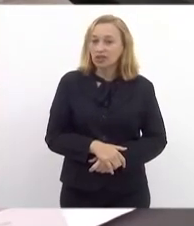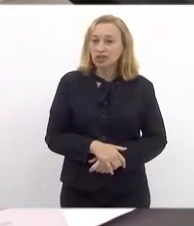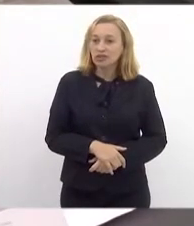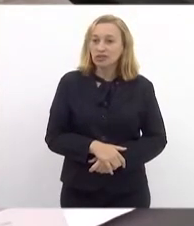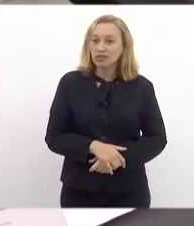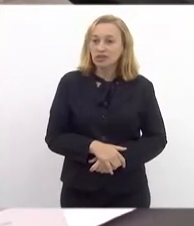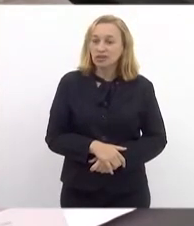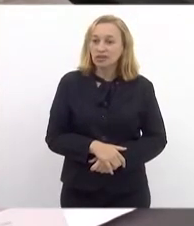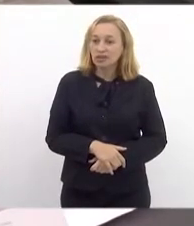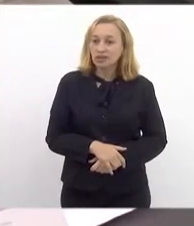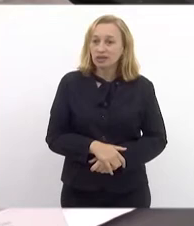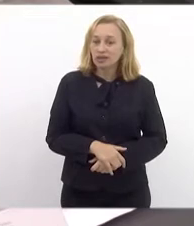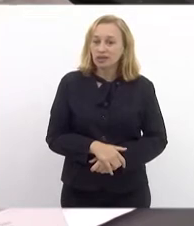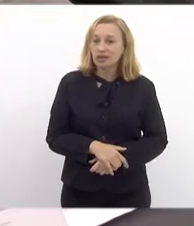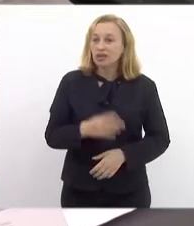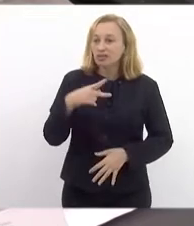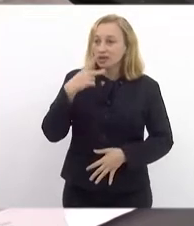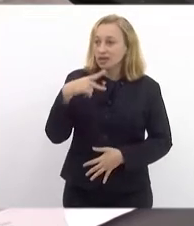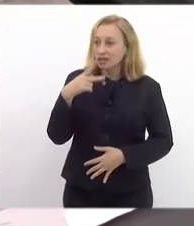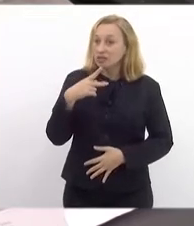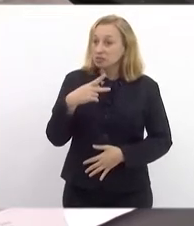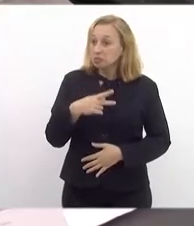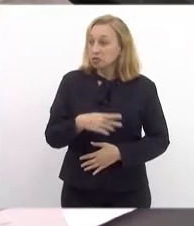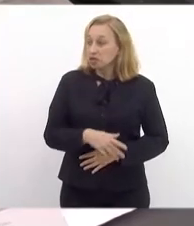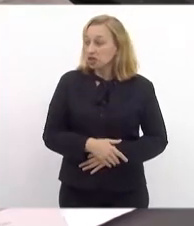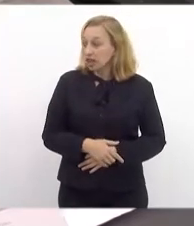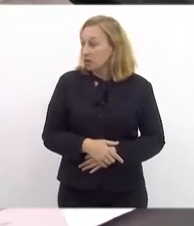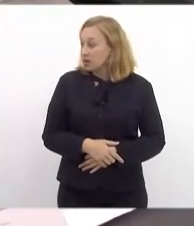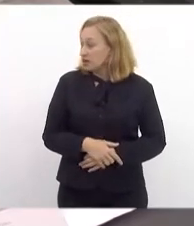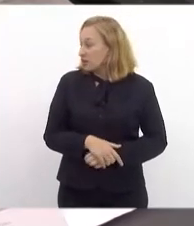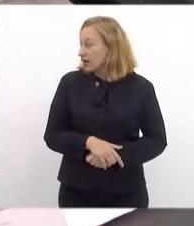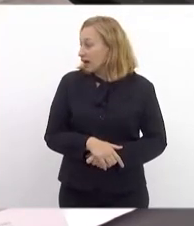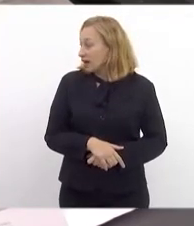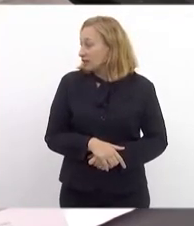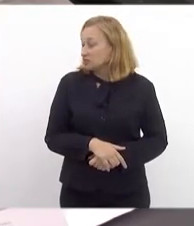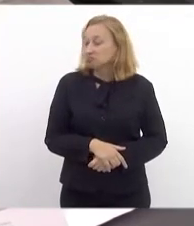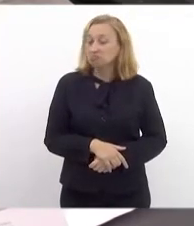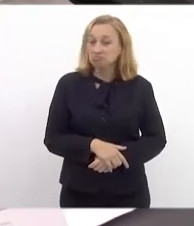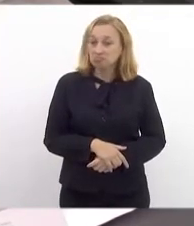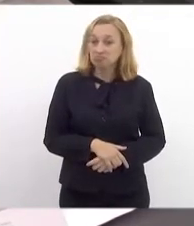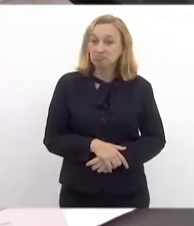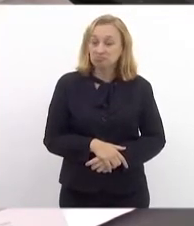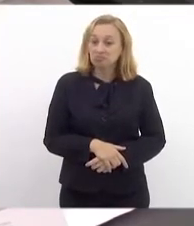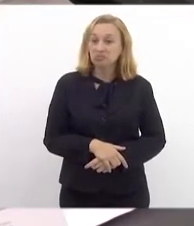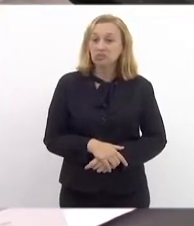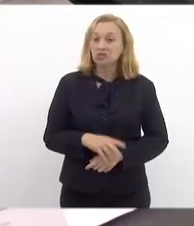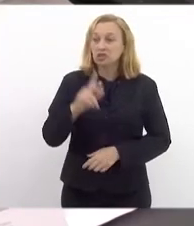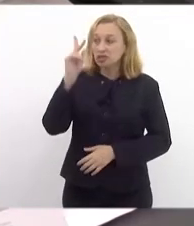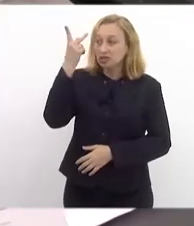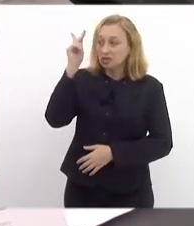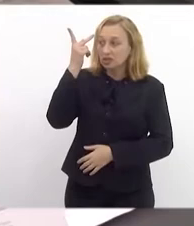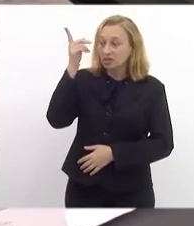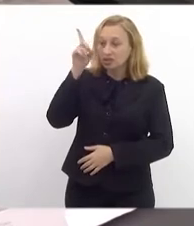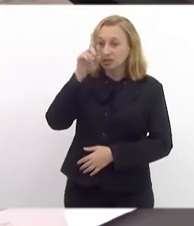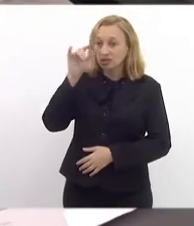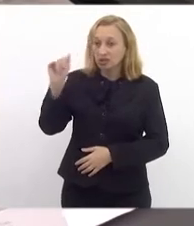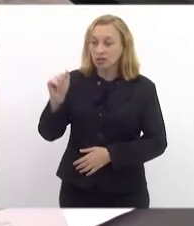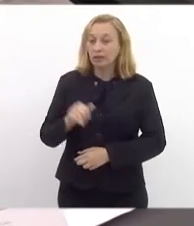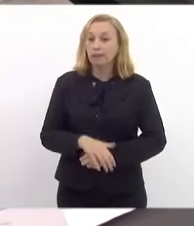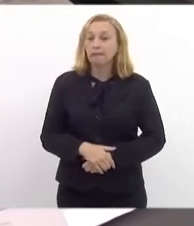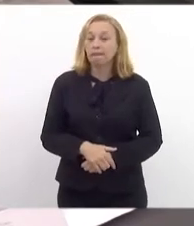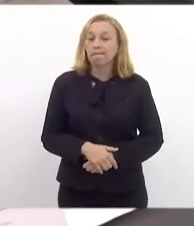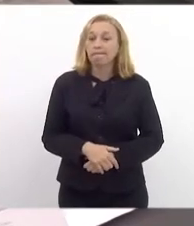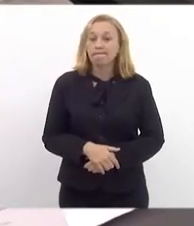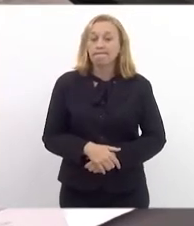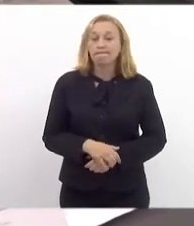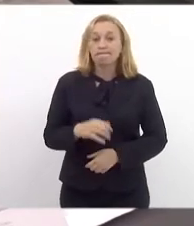tranquilidade então dito isso feito esse esse esse registro histórico né Eu quero